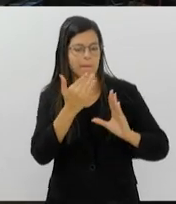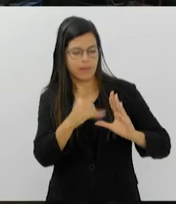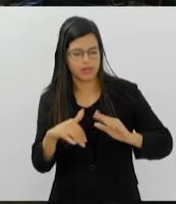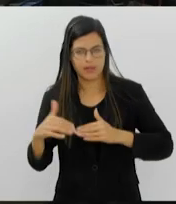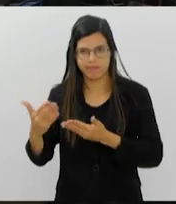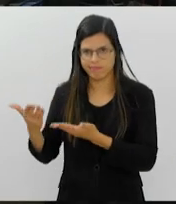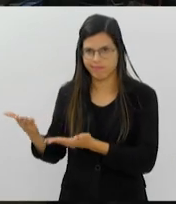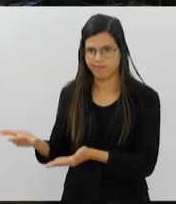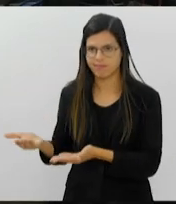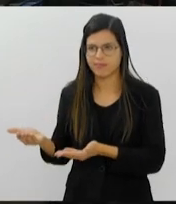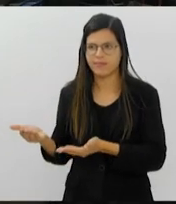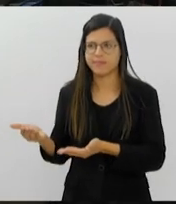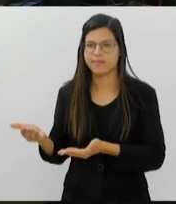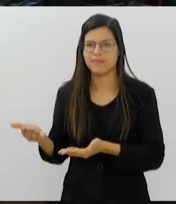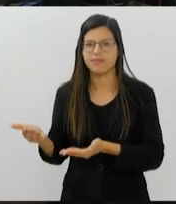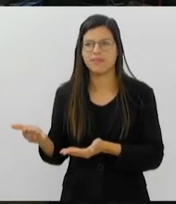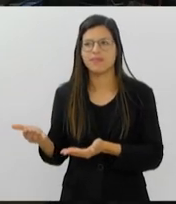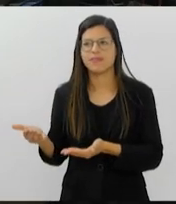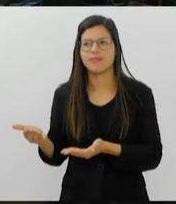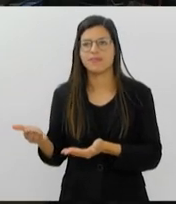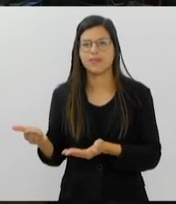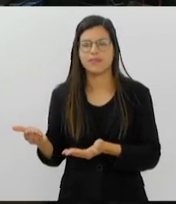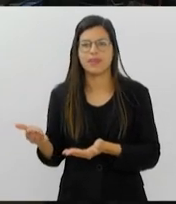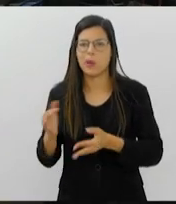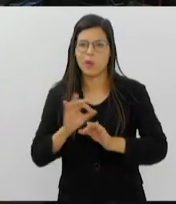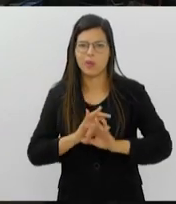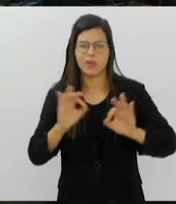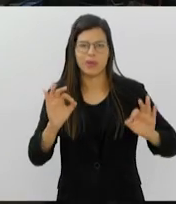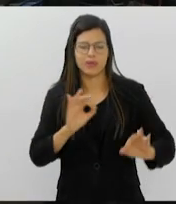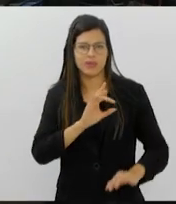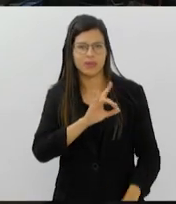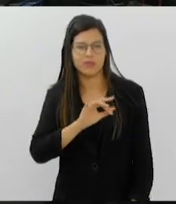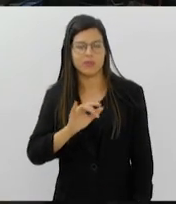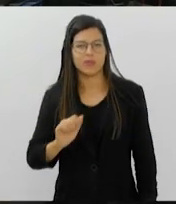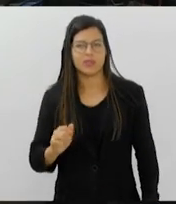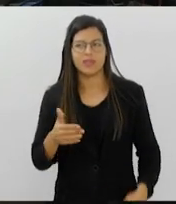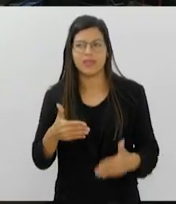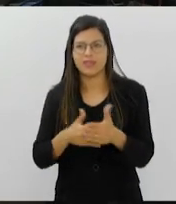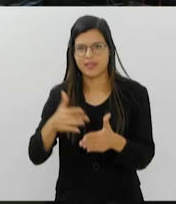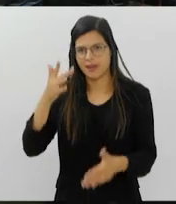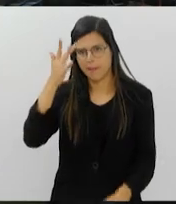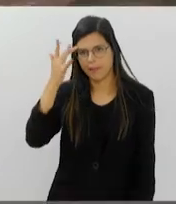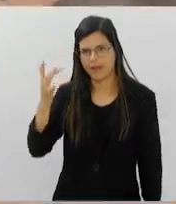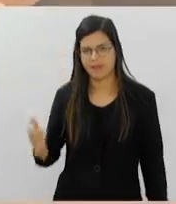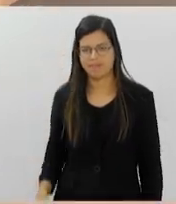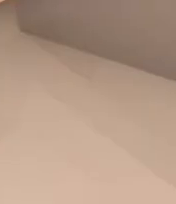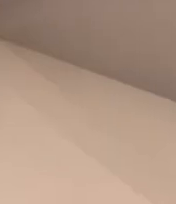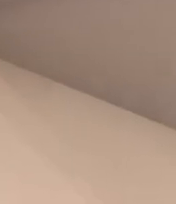tvalerj@alerj.rj.gov.br. Um ótimo dia para você e até amanhã!